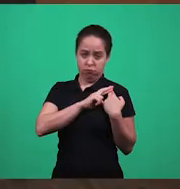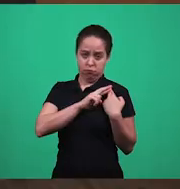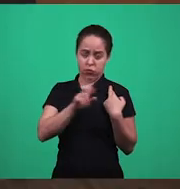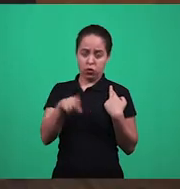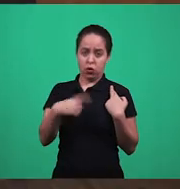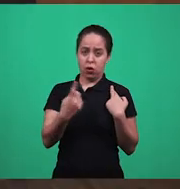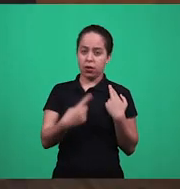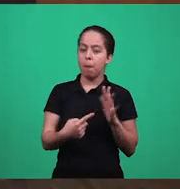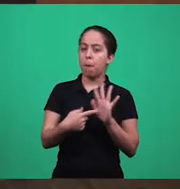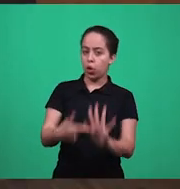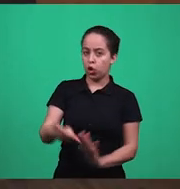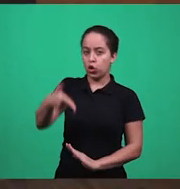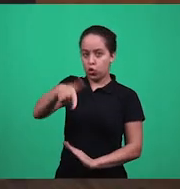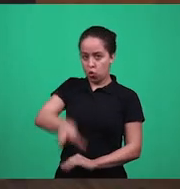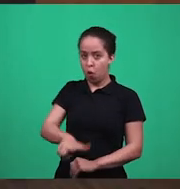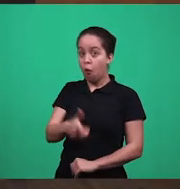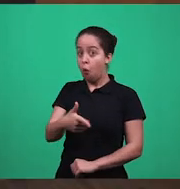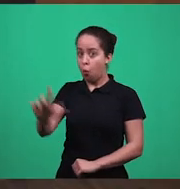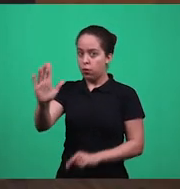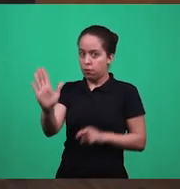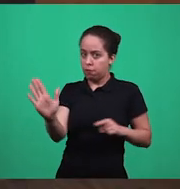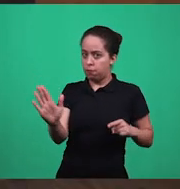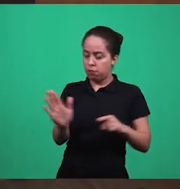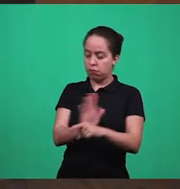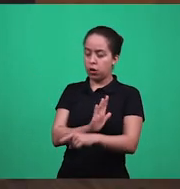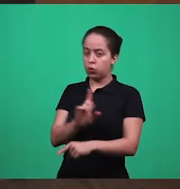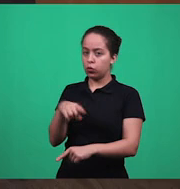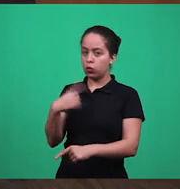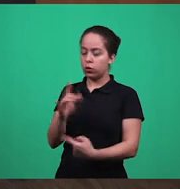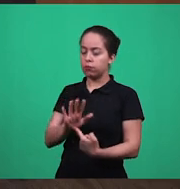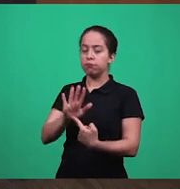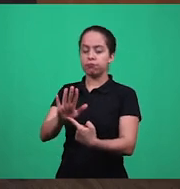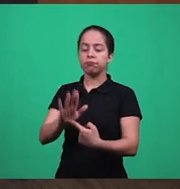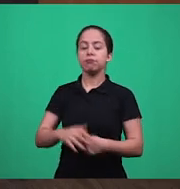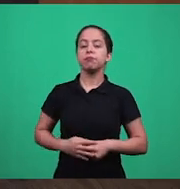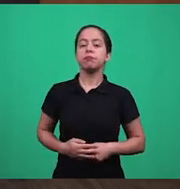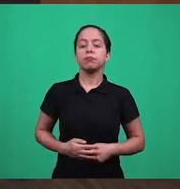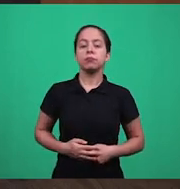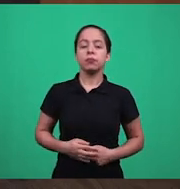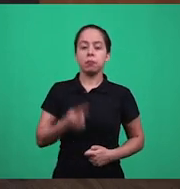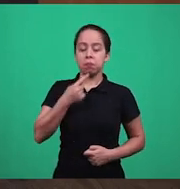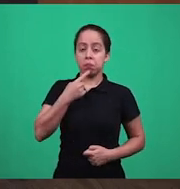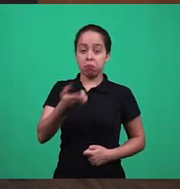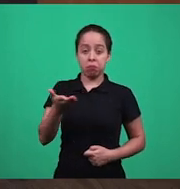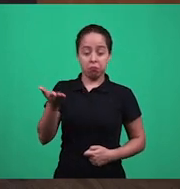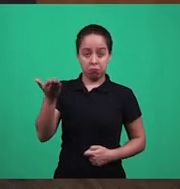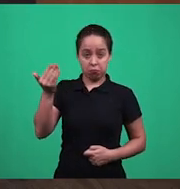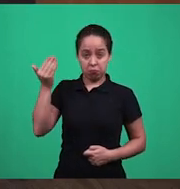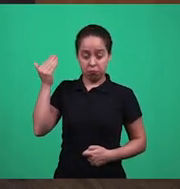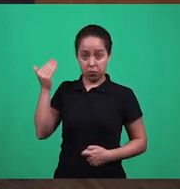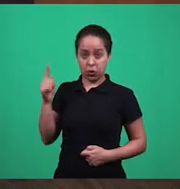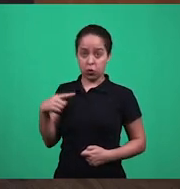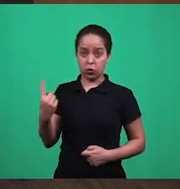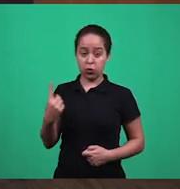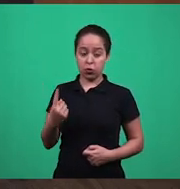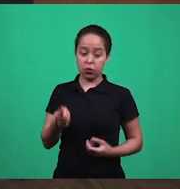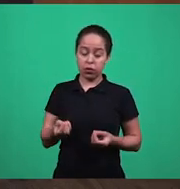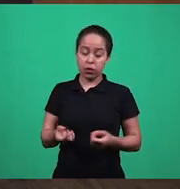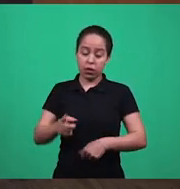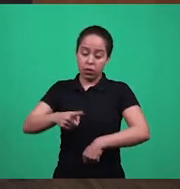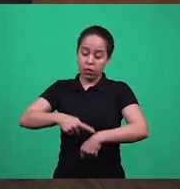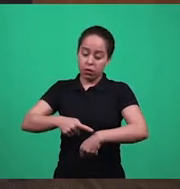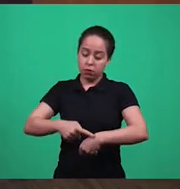Dominical. Vamos deixar mais uma vez uma questão. Na semana passada, demos